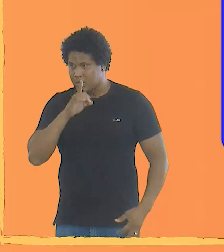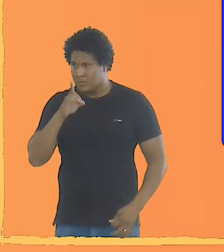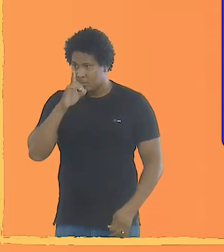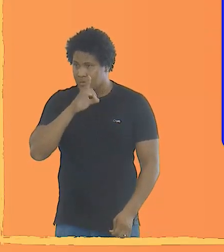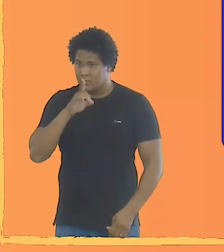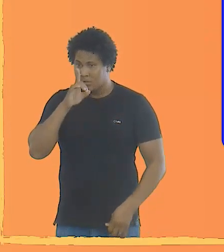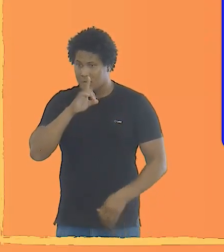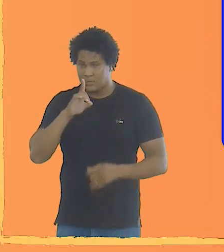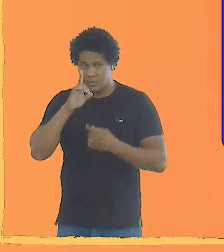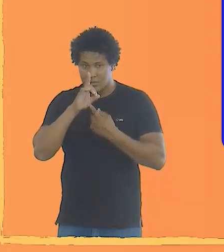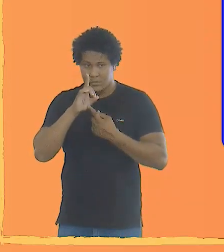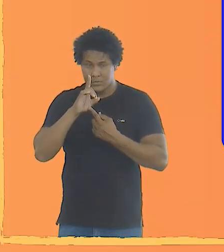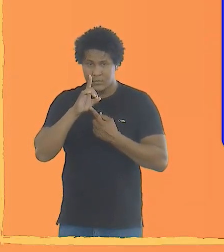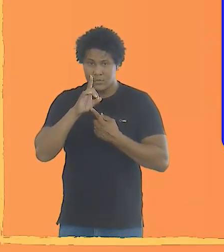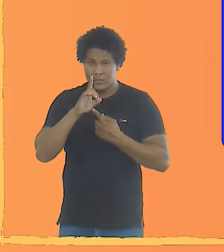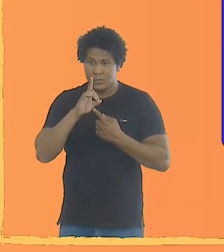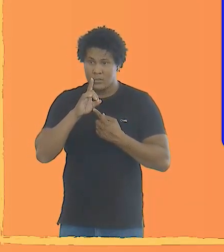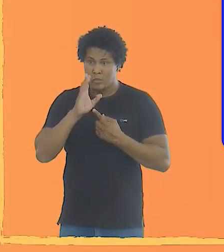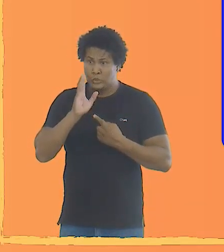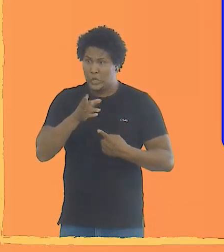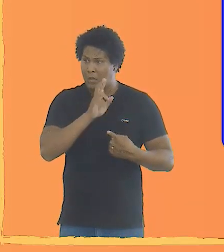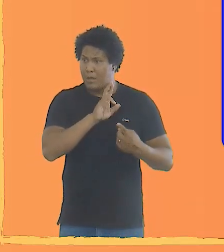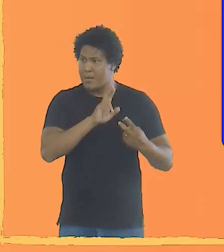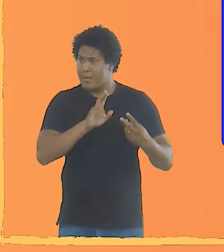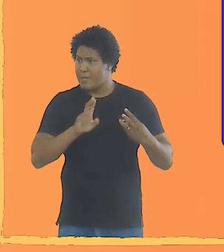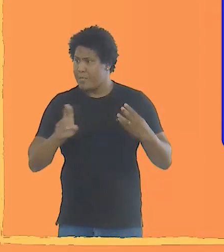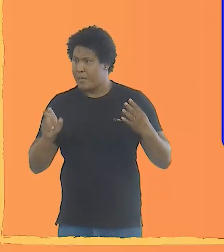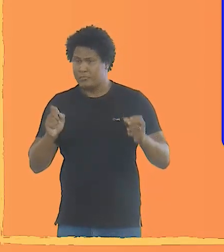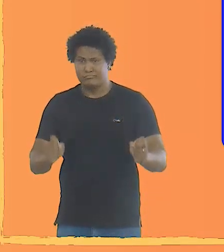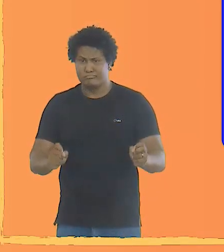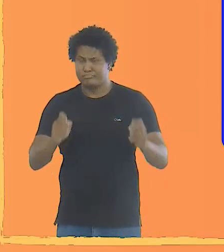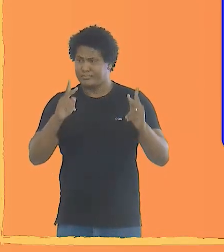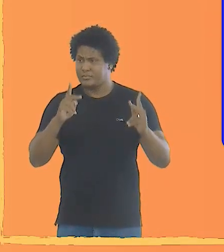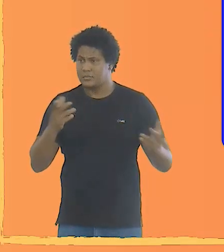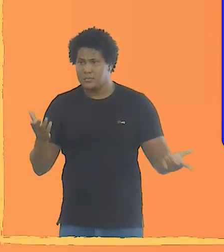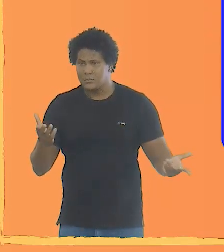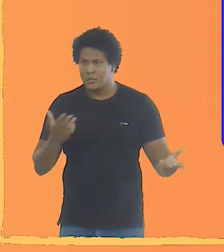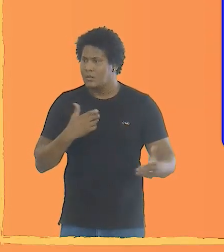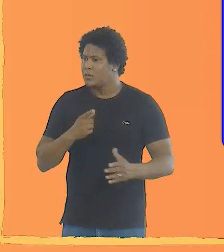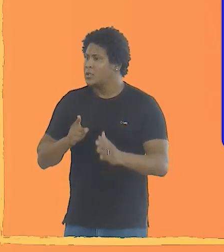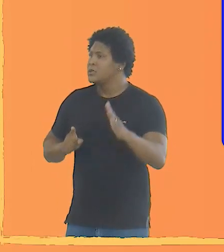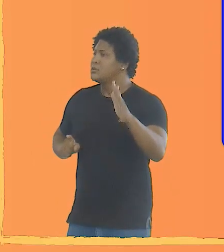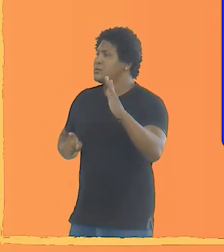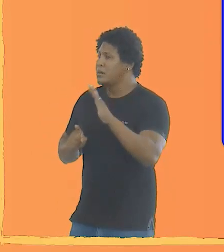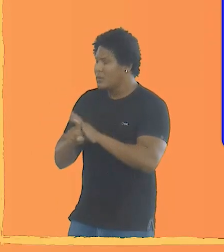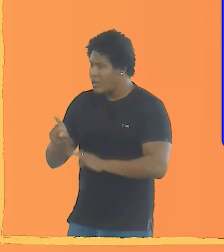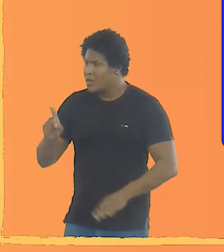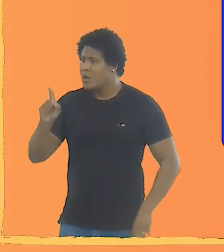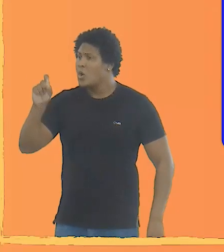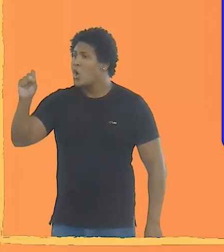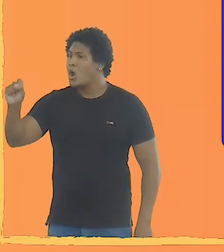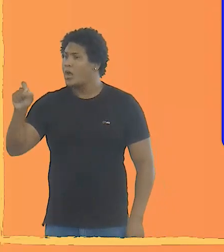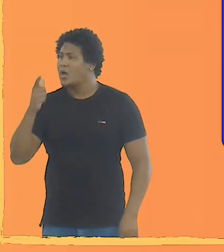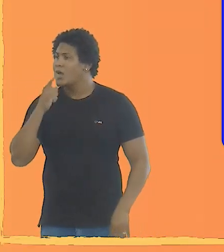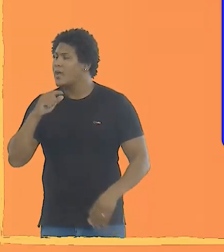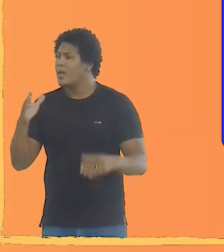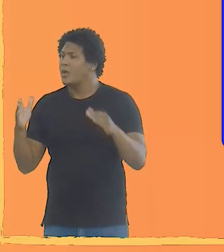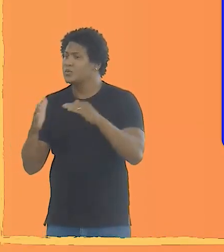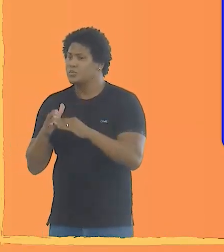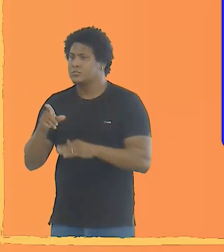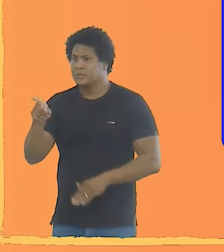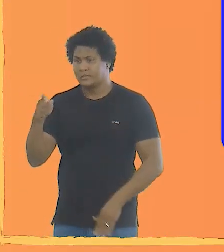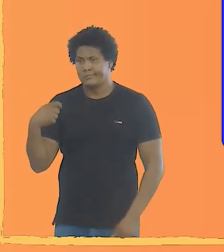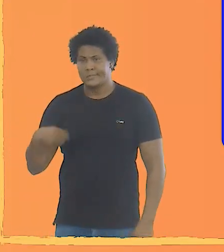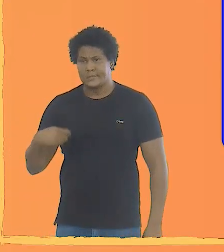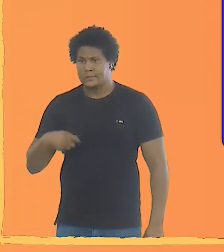7ª pessoa, todas as respostas foram dadas. Se eu fizer essa pergunta para a 8ª pessoa, ela